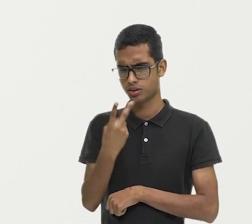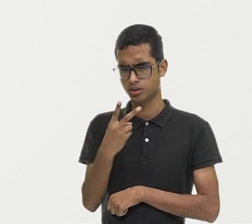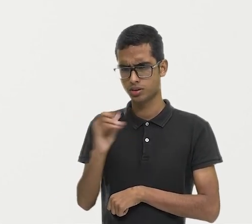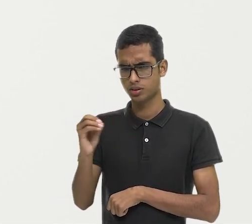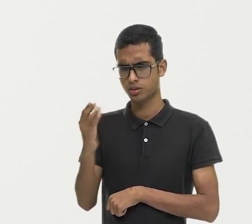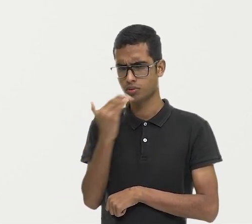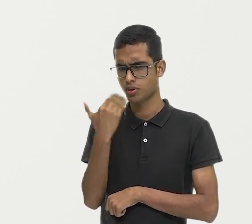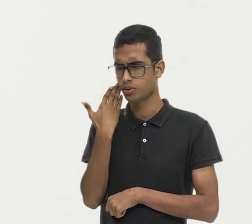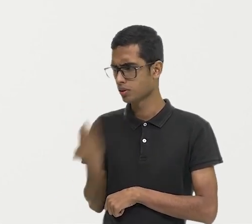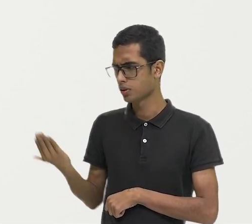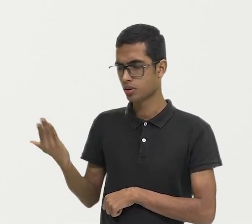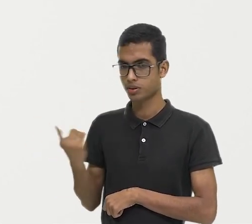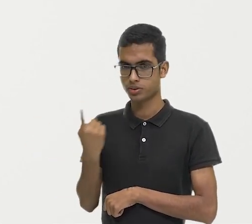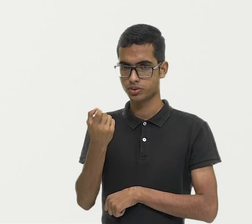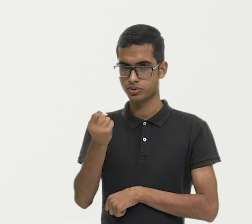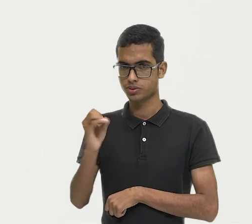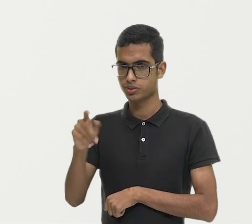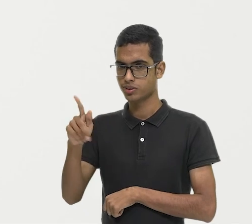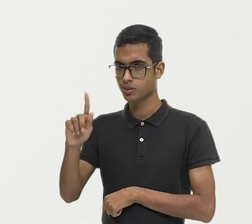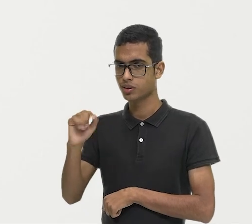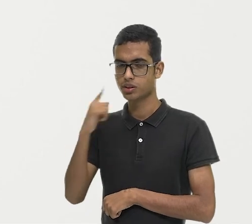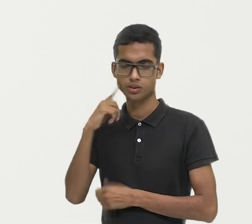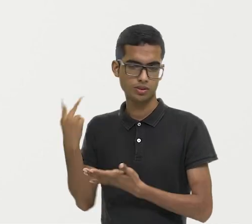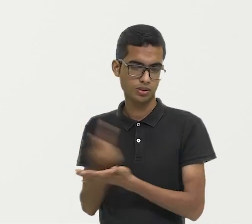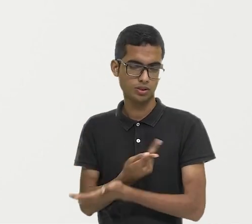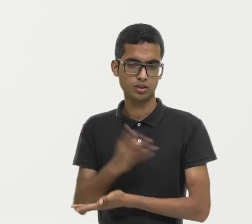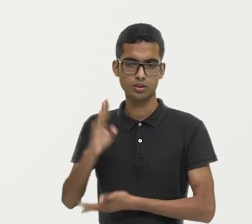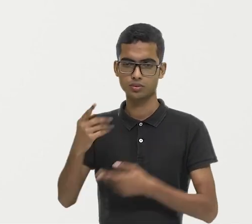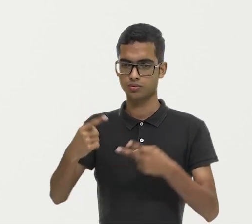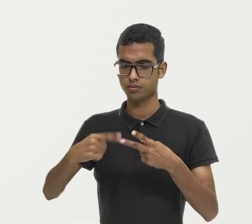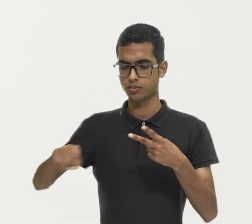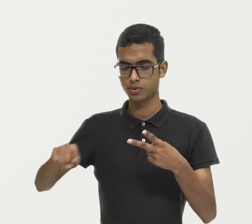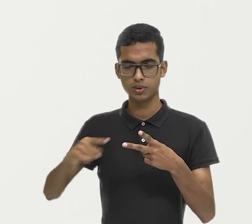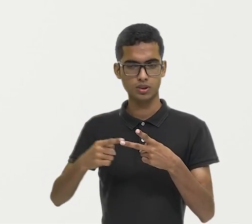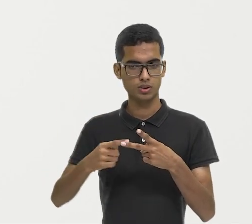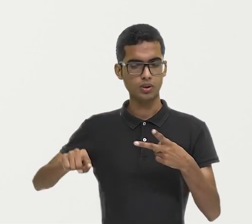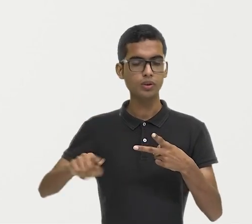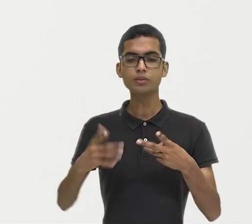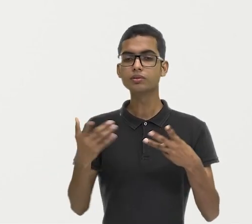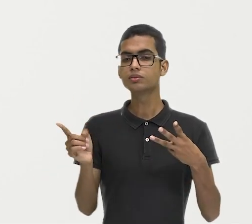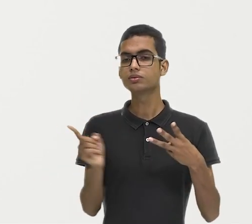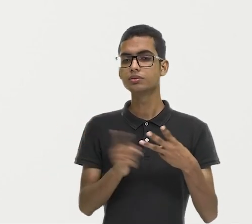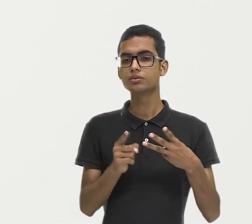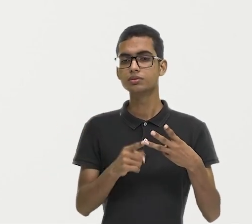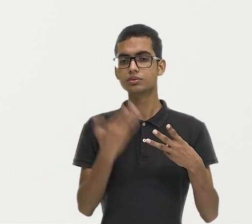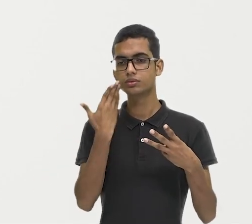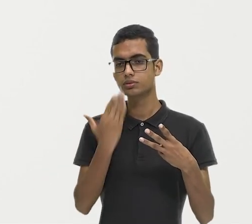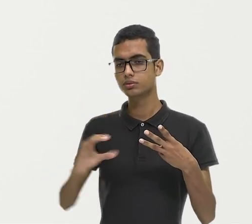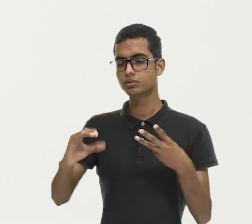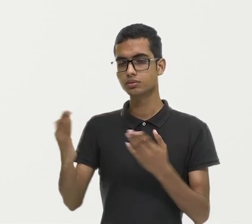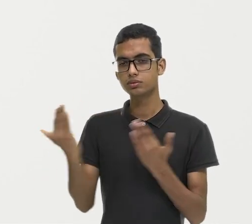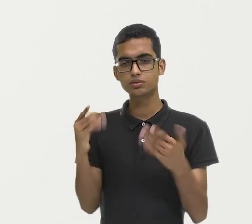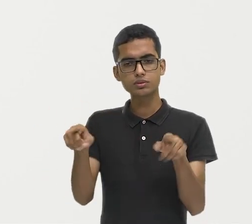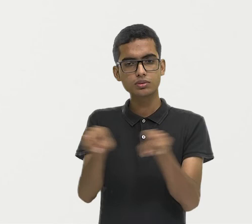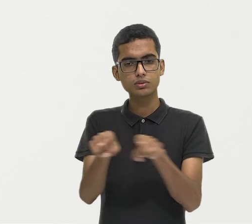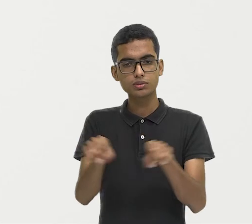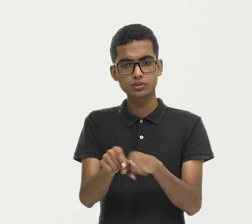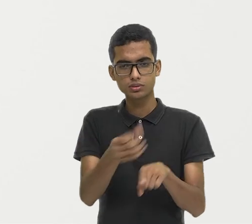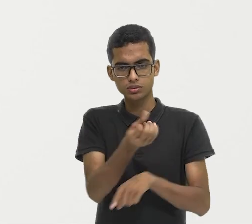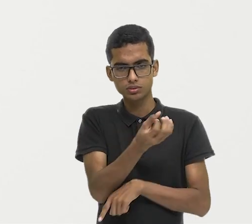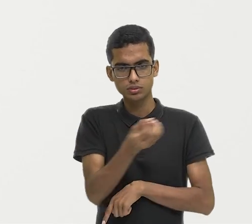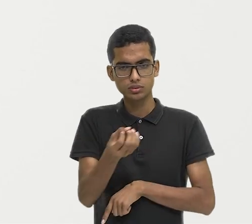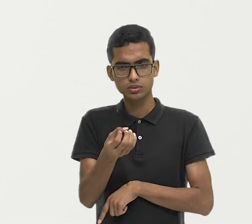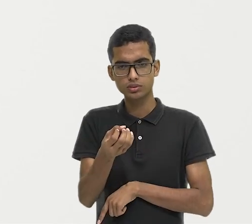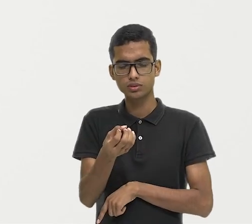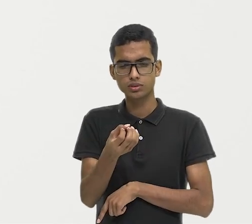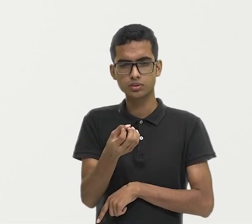com os alimentos? Não, 180. Então, esquece também, não é. Vamos lá agora.